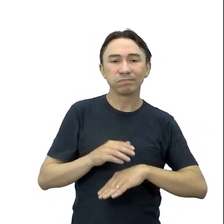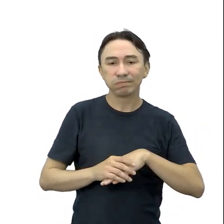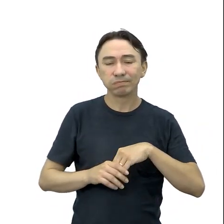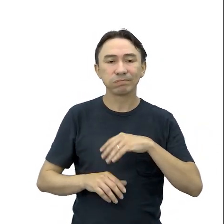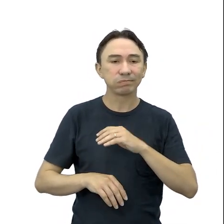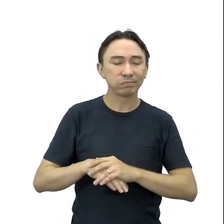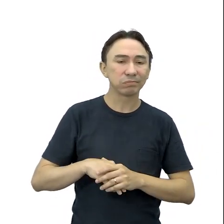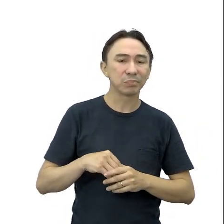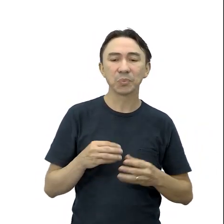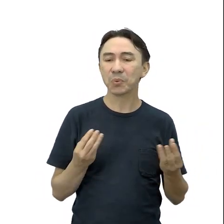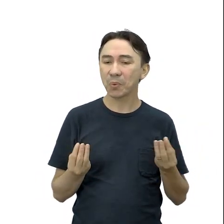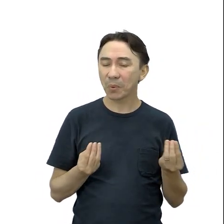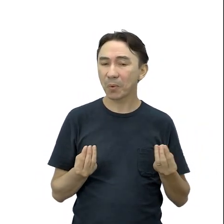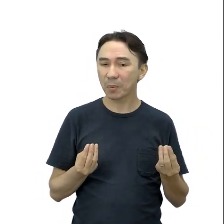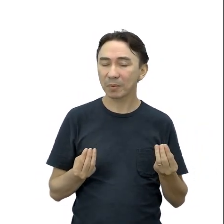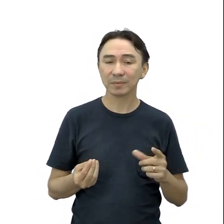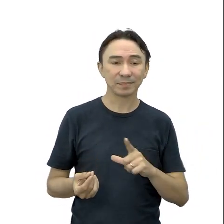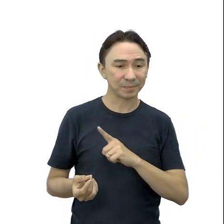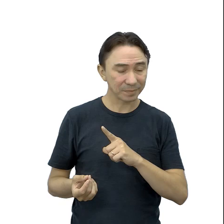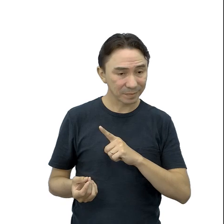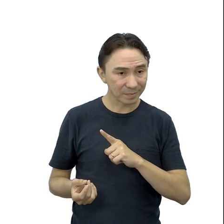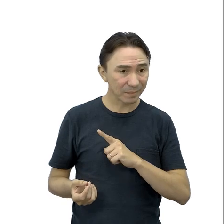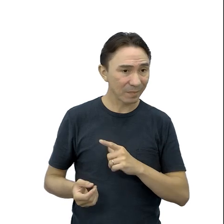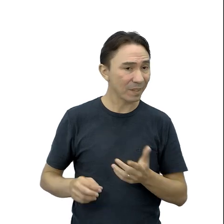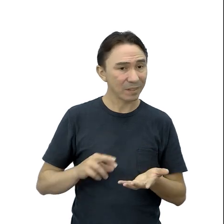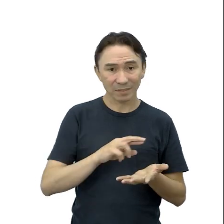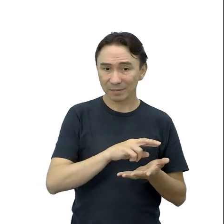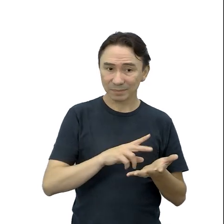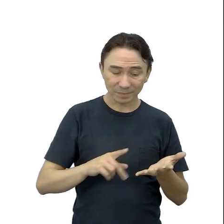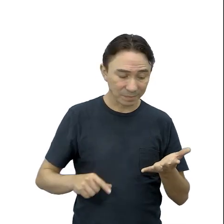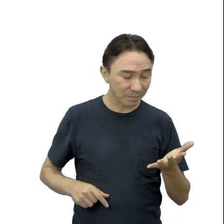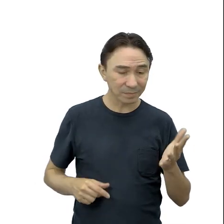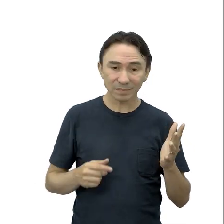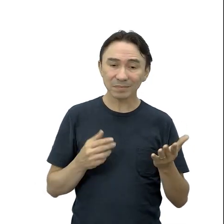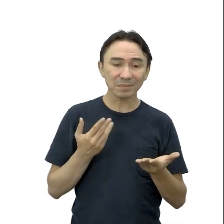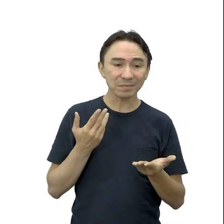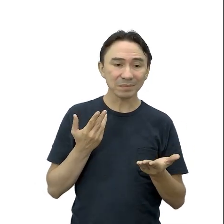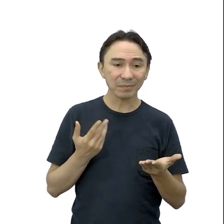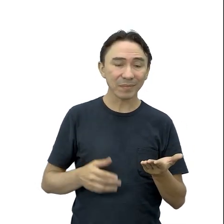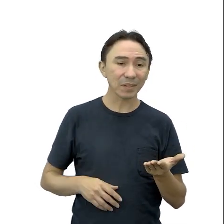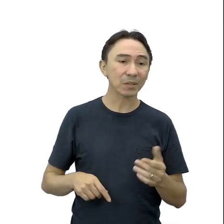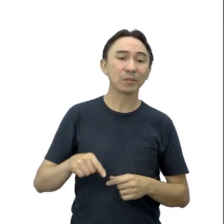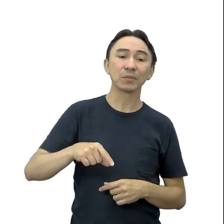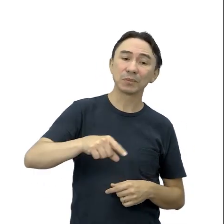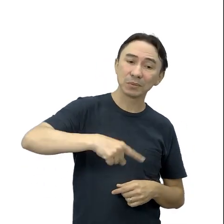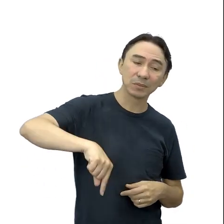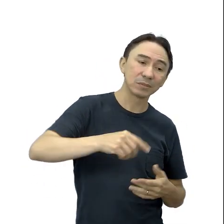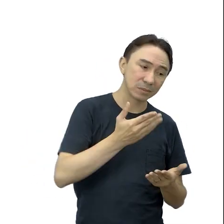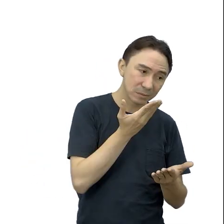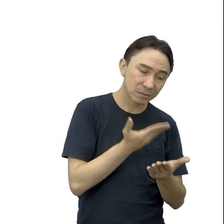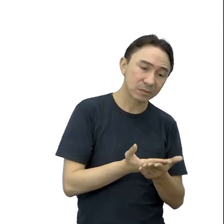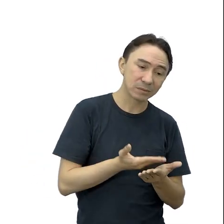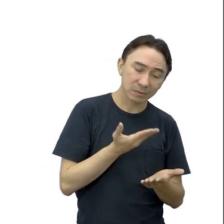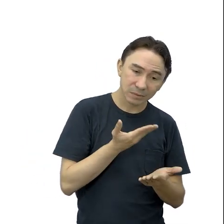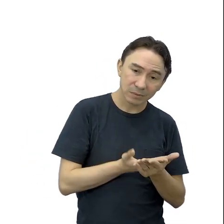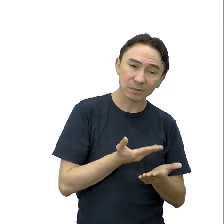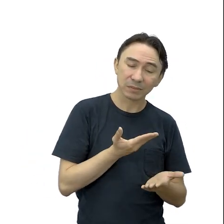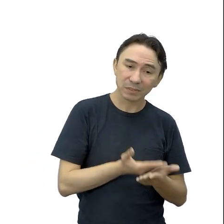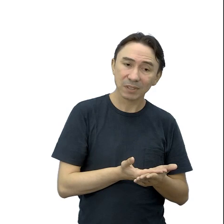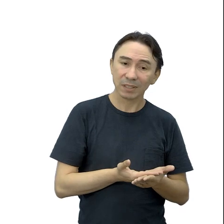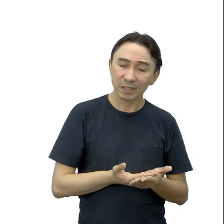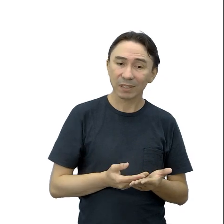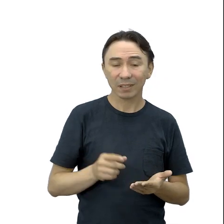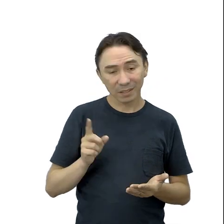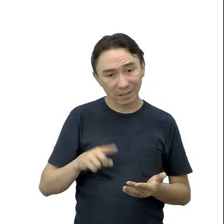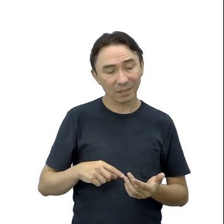aí vários cards lá dentro que a gente pode estar estudando sobre avaliação e as atividades que